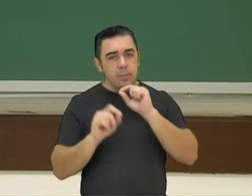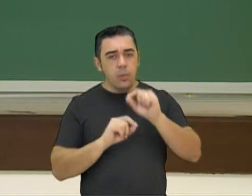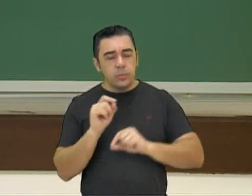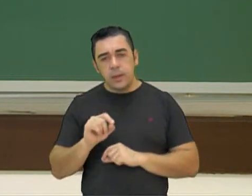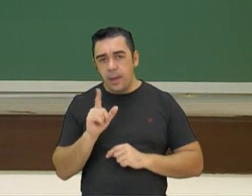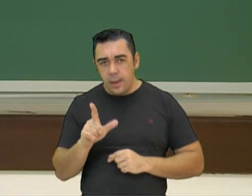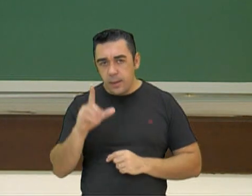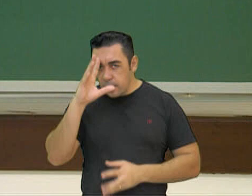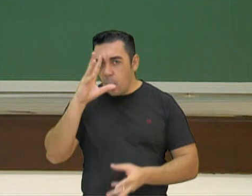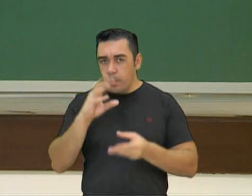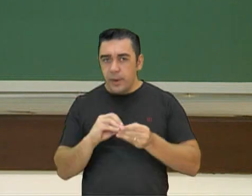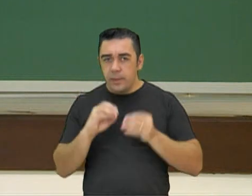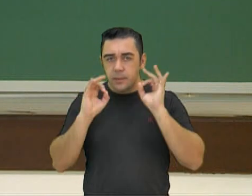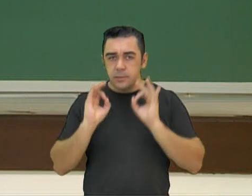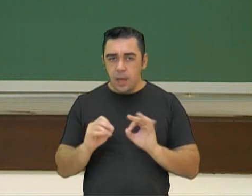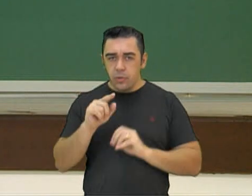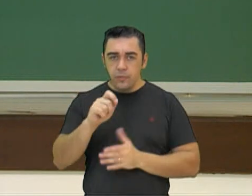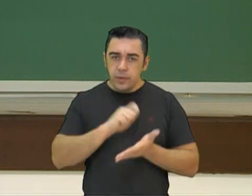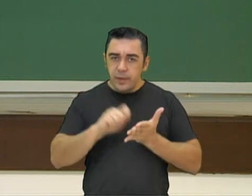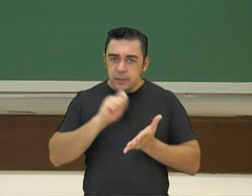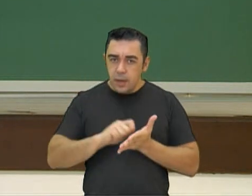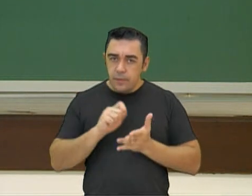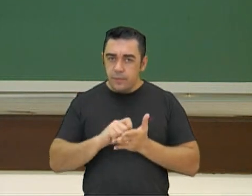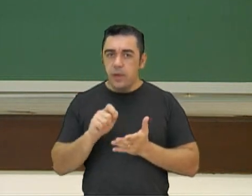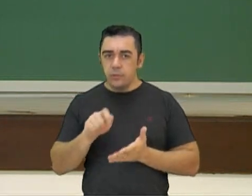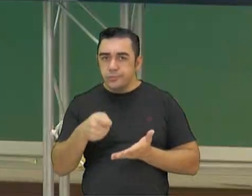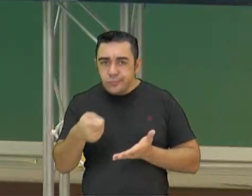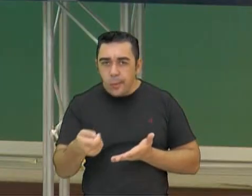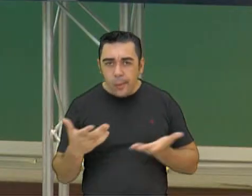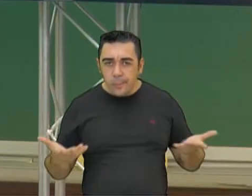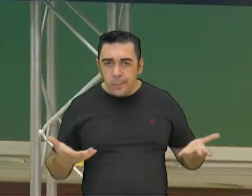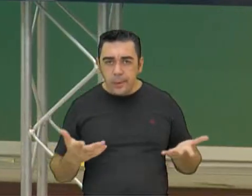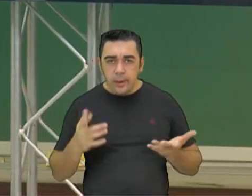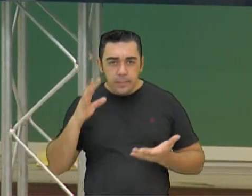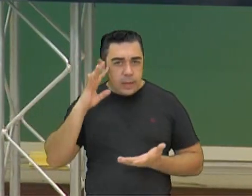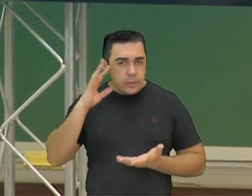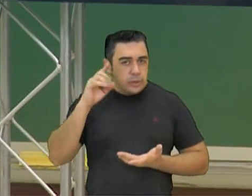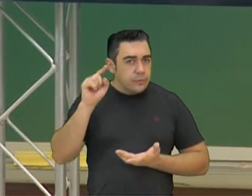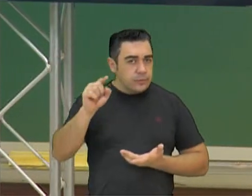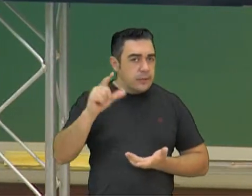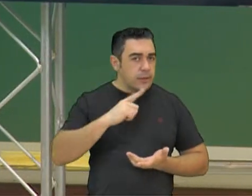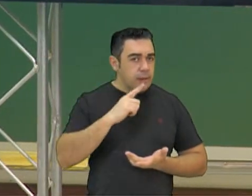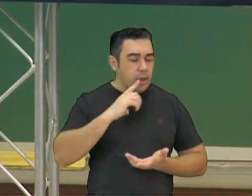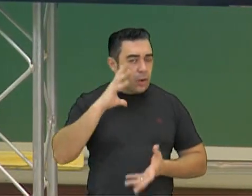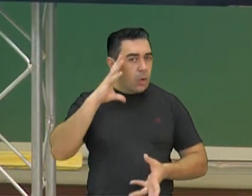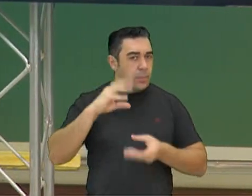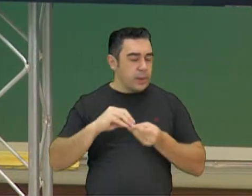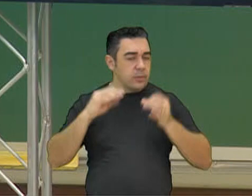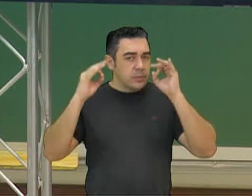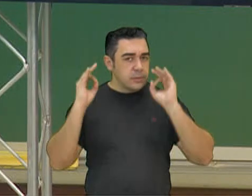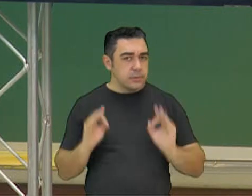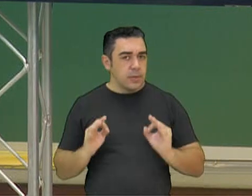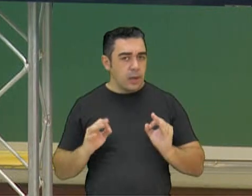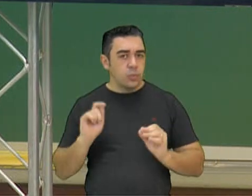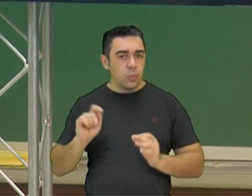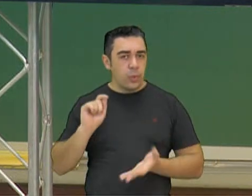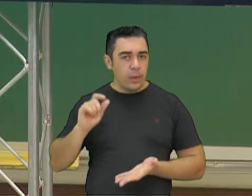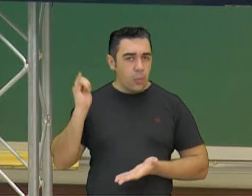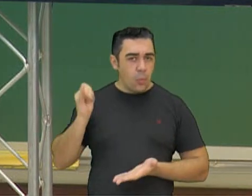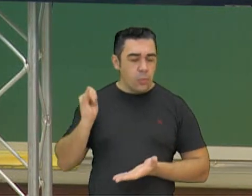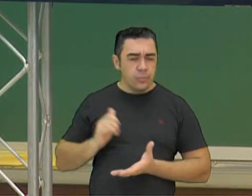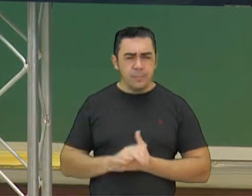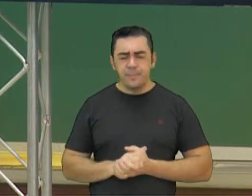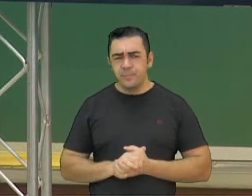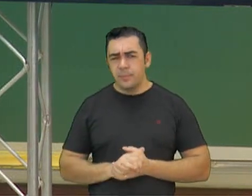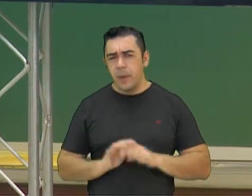bem aquilo que você vai escrever sobre. Então, eu imagino que vocês tenham entendido bem o conto, né? Porque nós não falamos muito sobre isso.